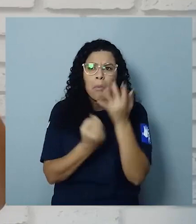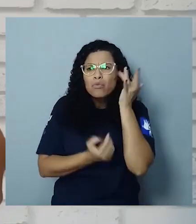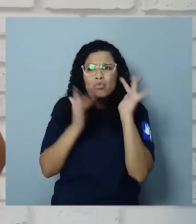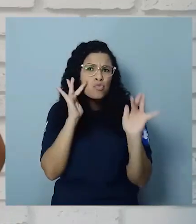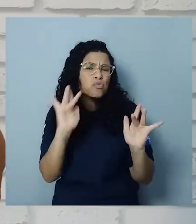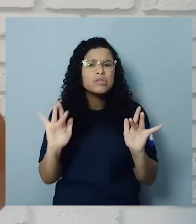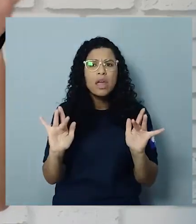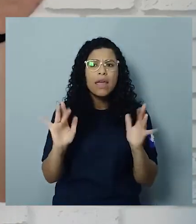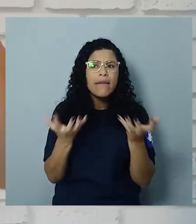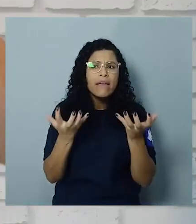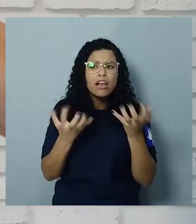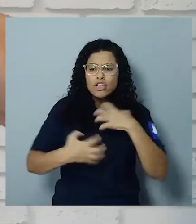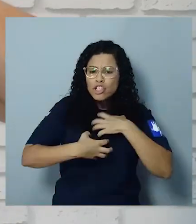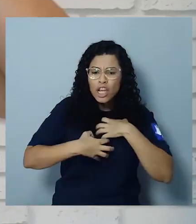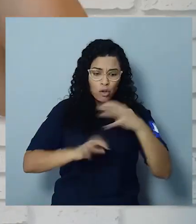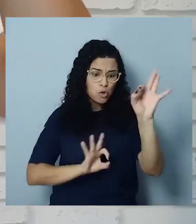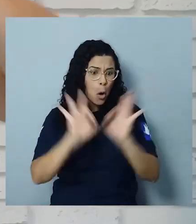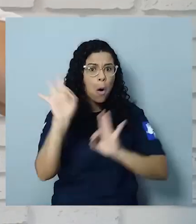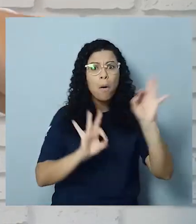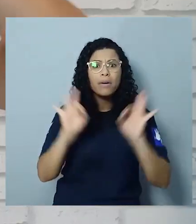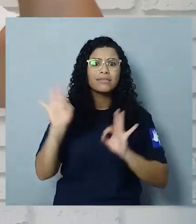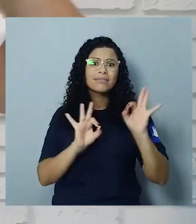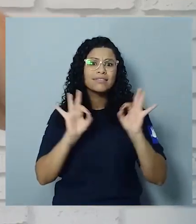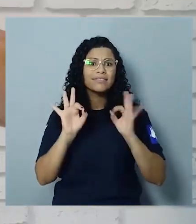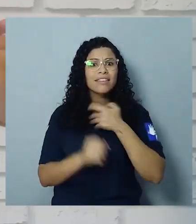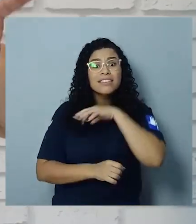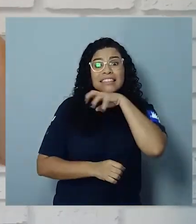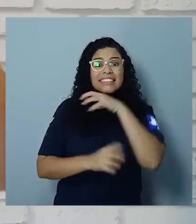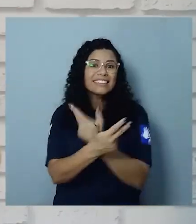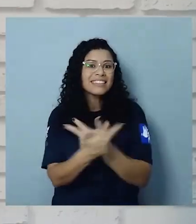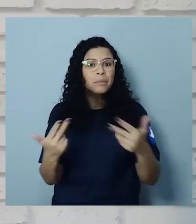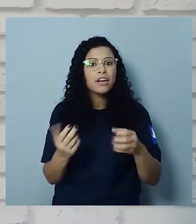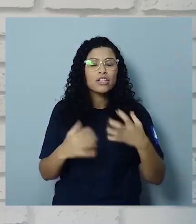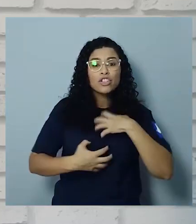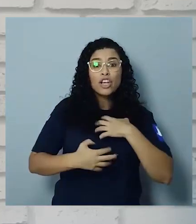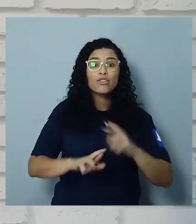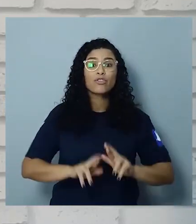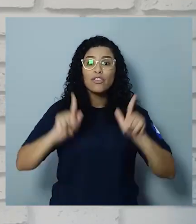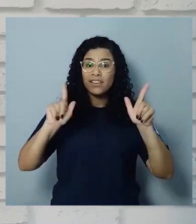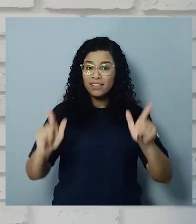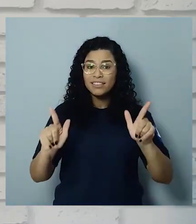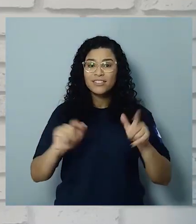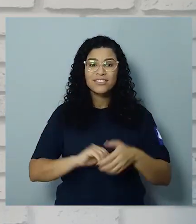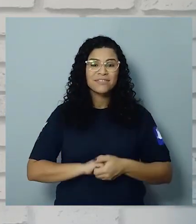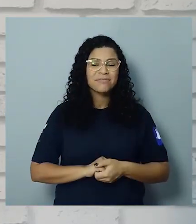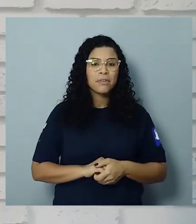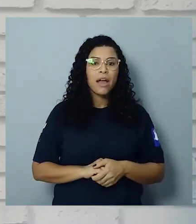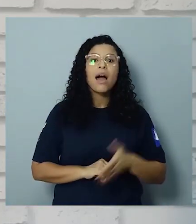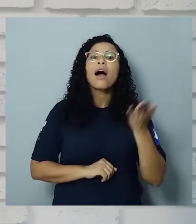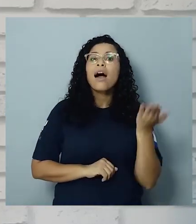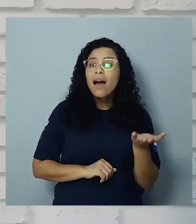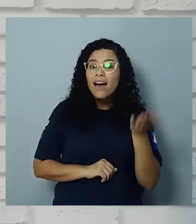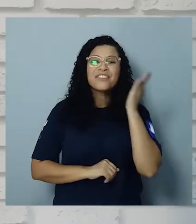aí eu não sei eu queria arrumar um jeito de organizar Esses animais aqui de um jeito diferente a